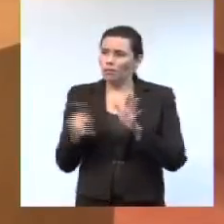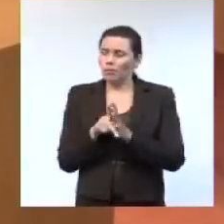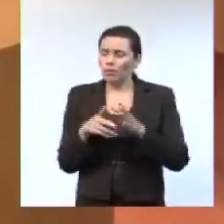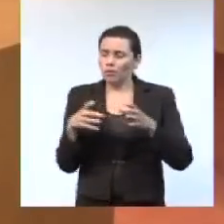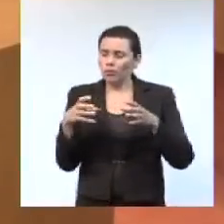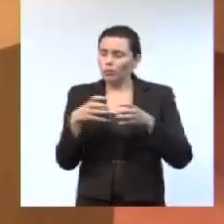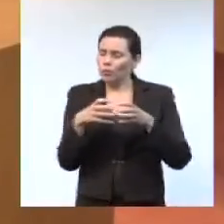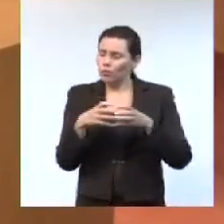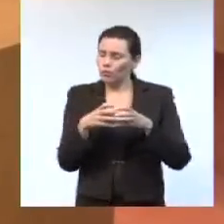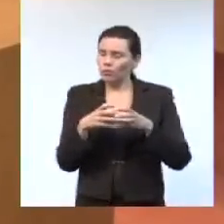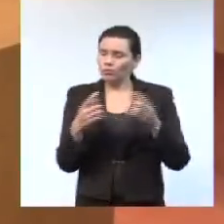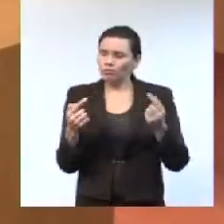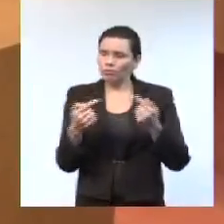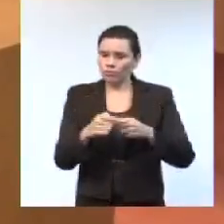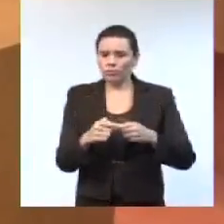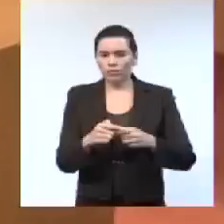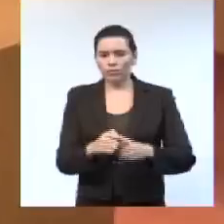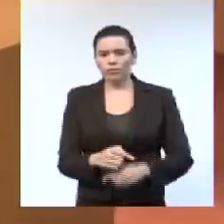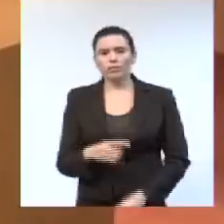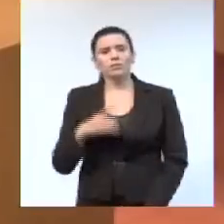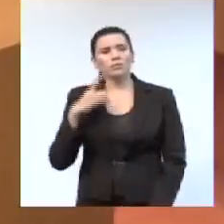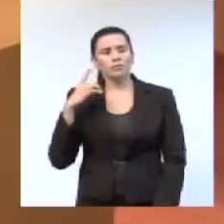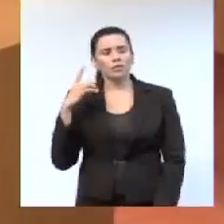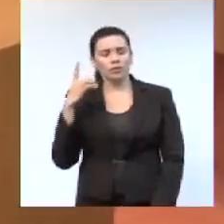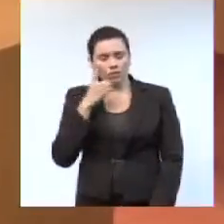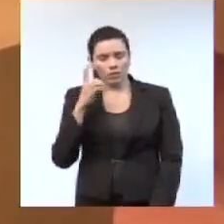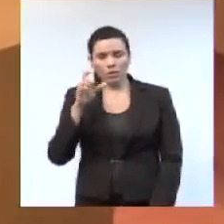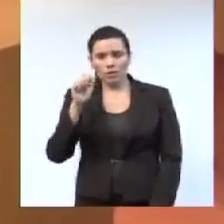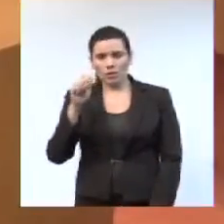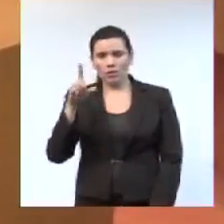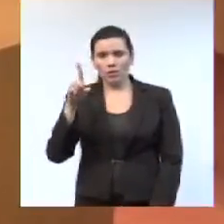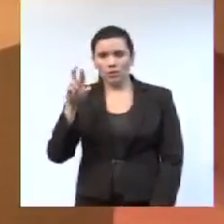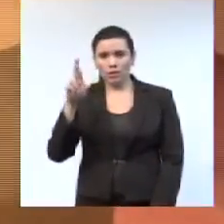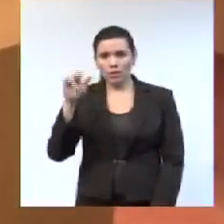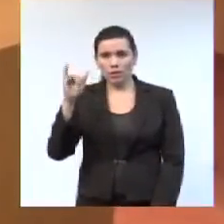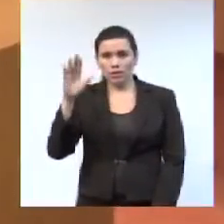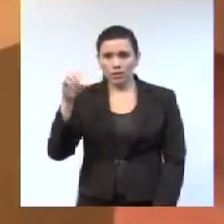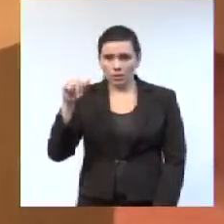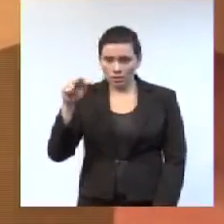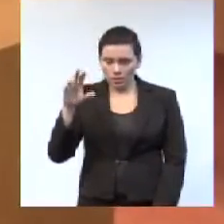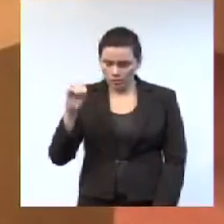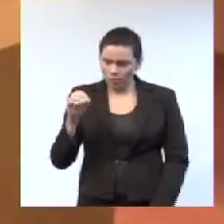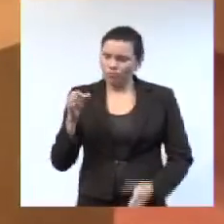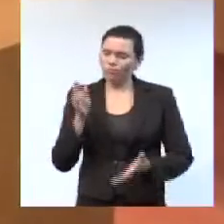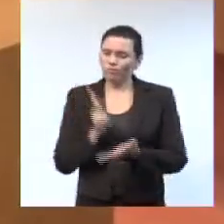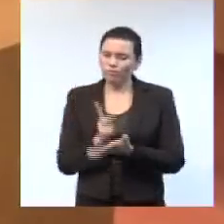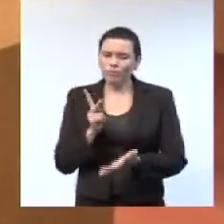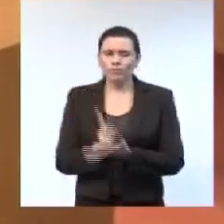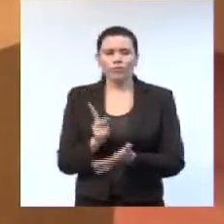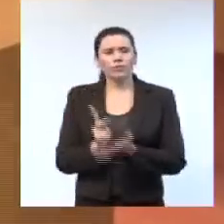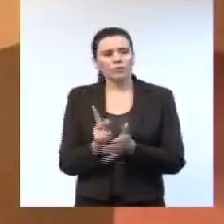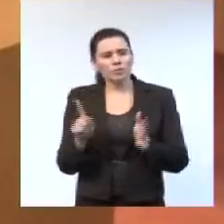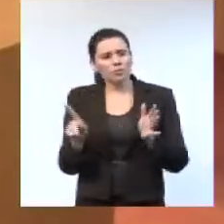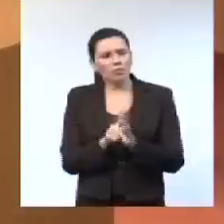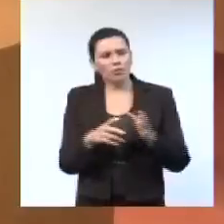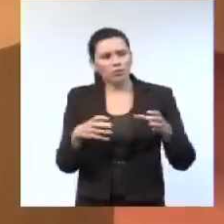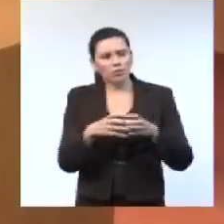O deputado Adriano faz uma oposição inteligente, com conteúdo, sem